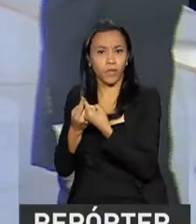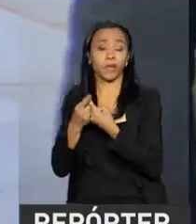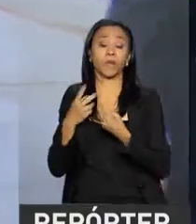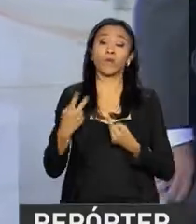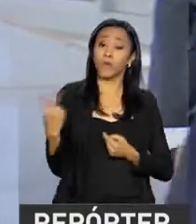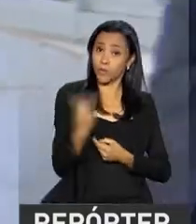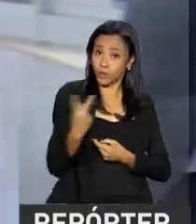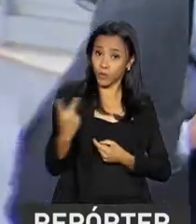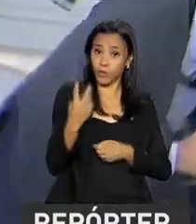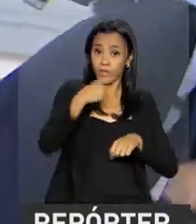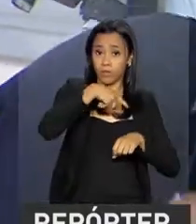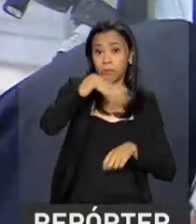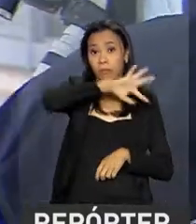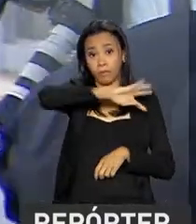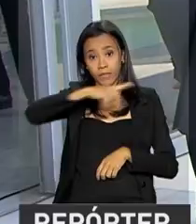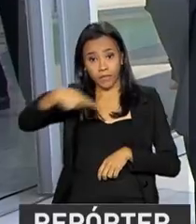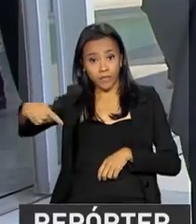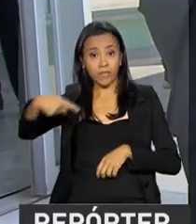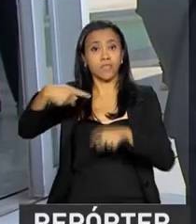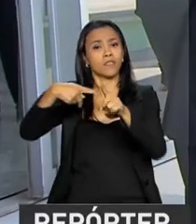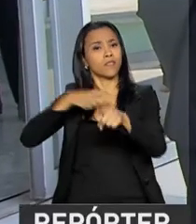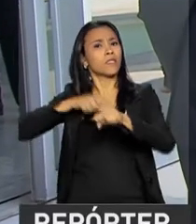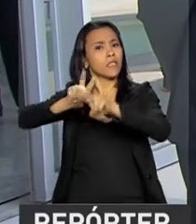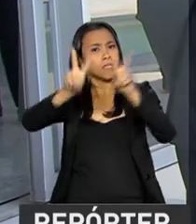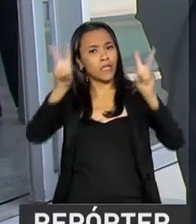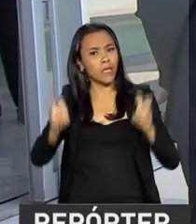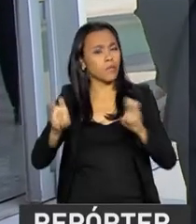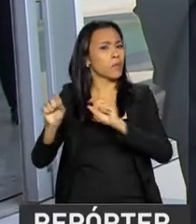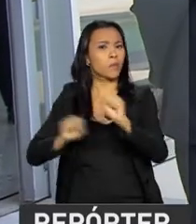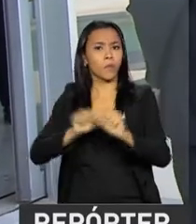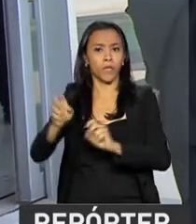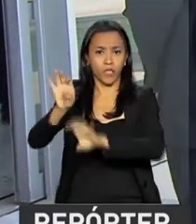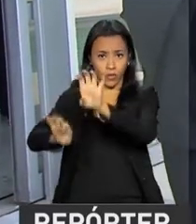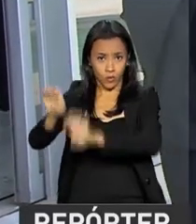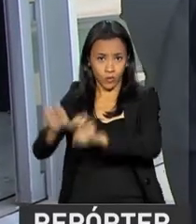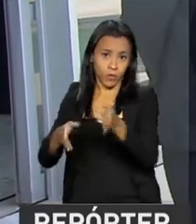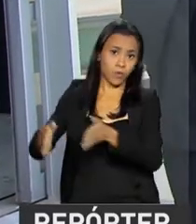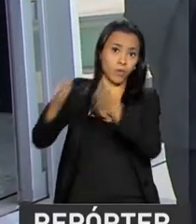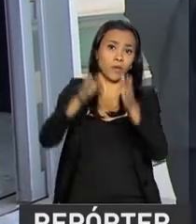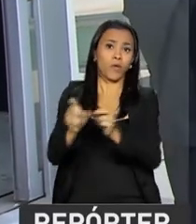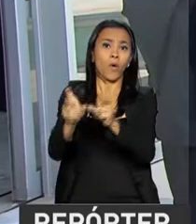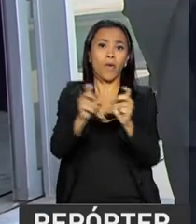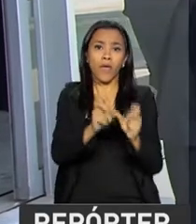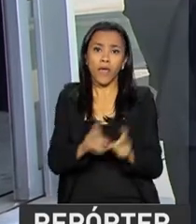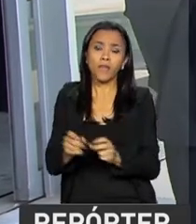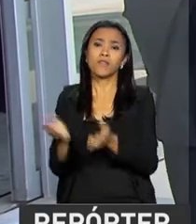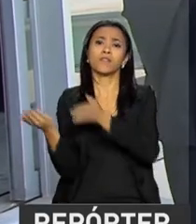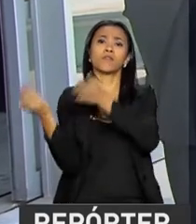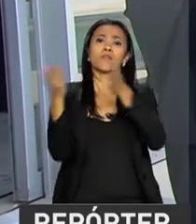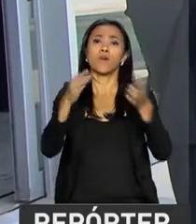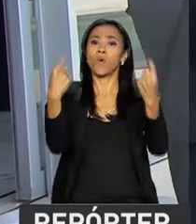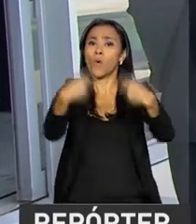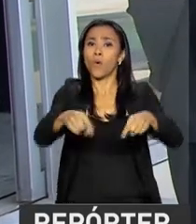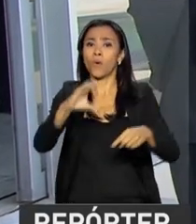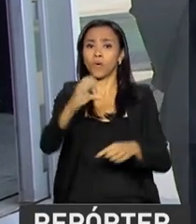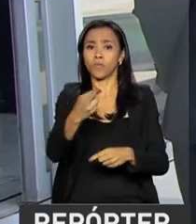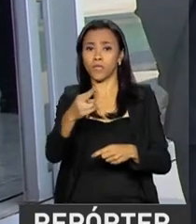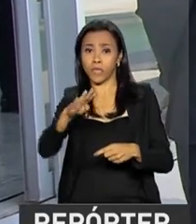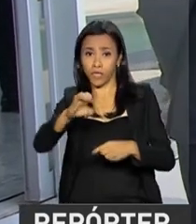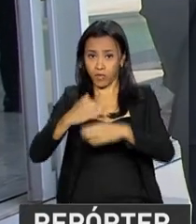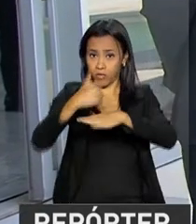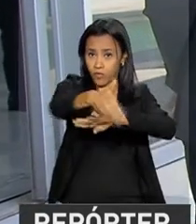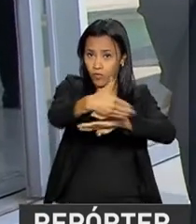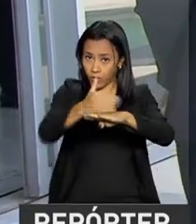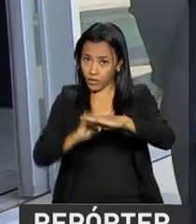horacio cartes tratam de temas bilaterais como infraestrutura comércio combate a crimes na fonte na fronteira